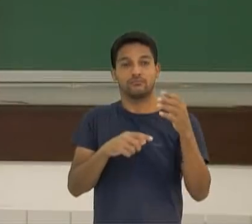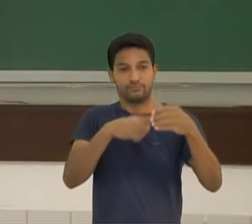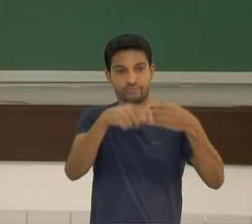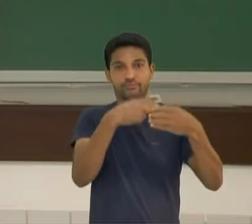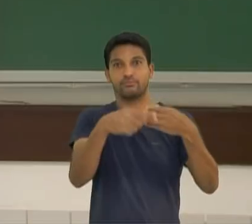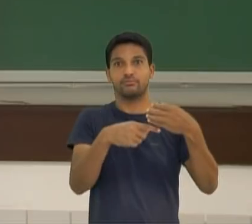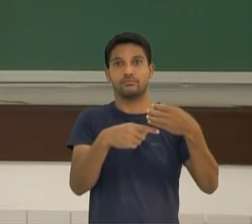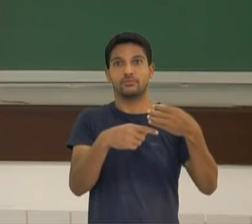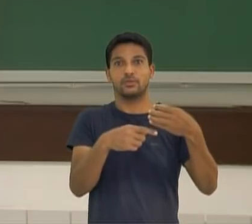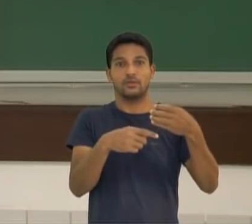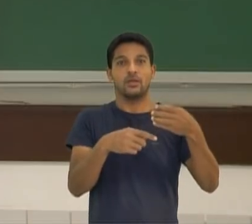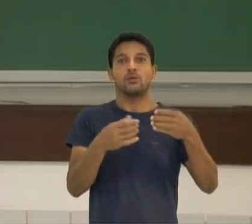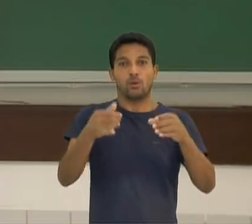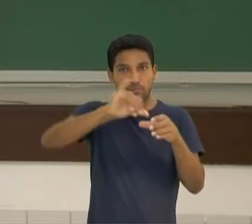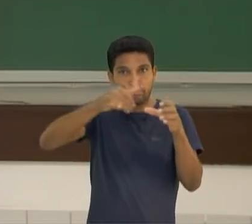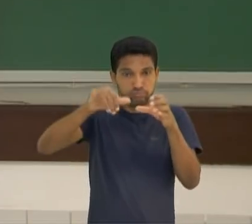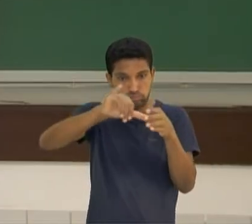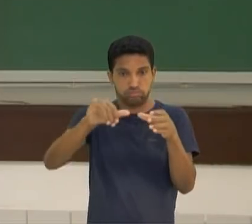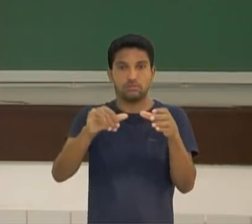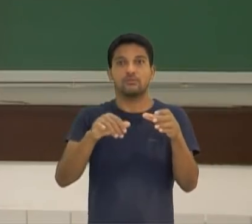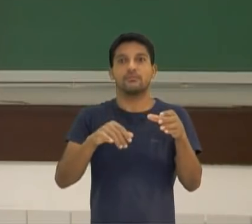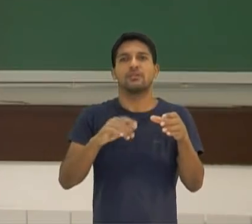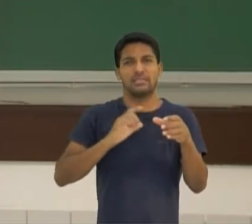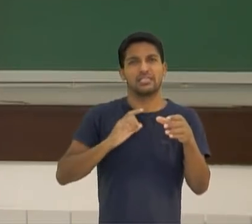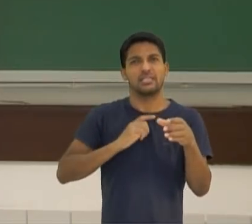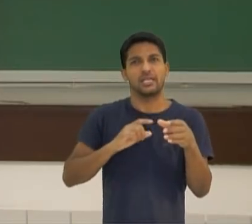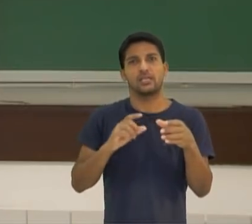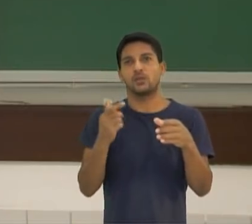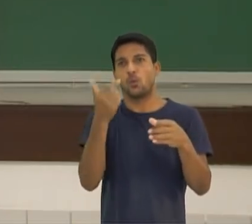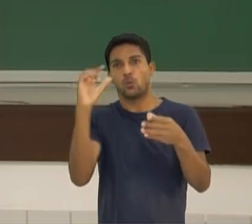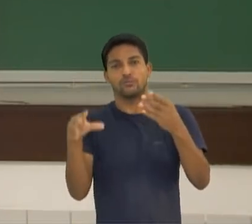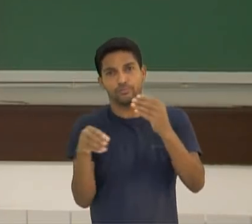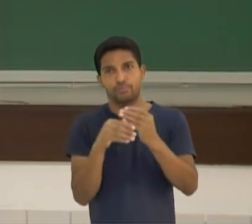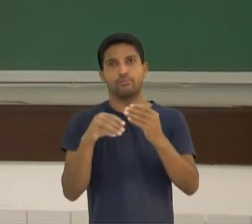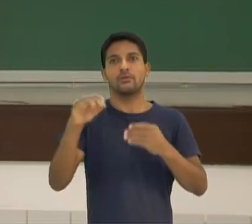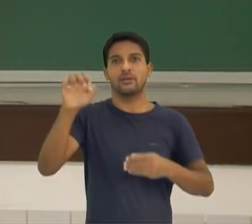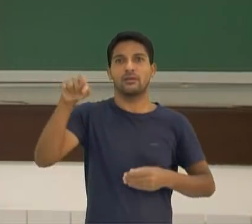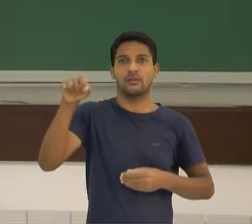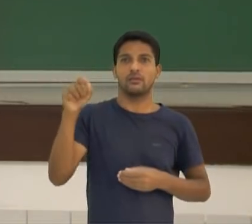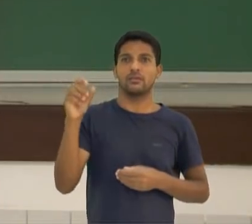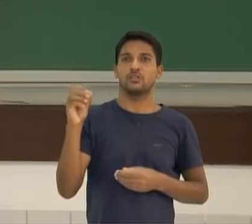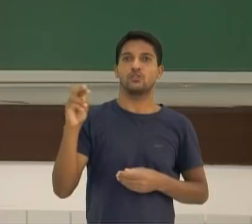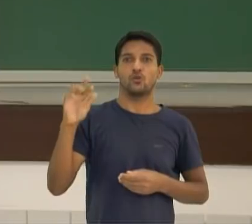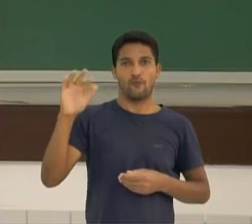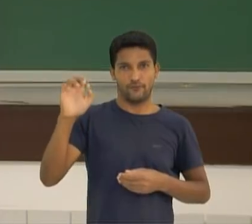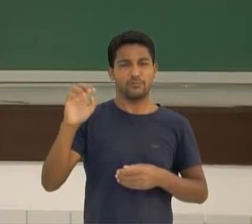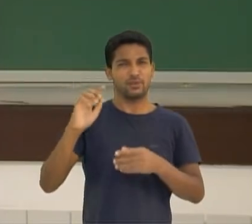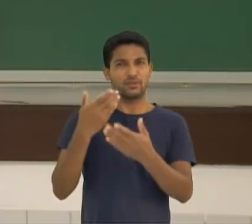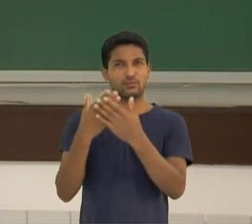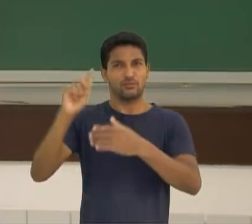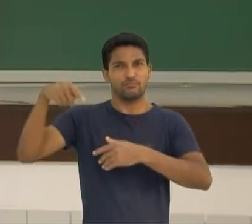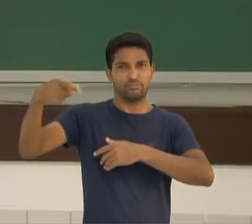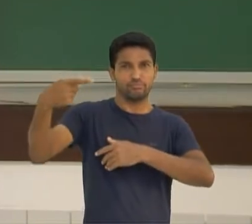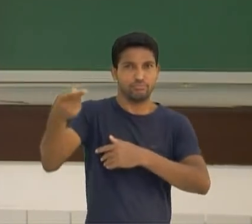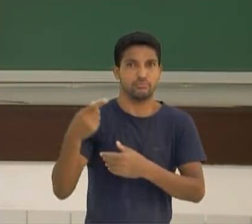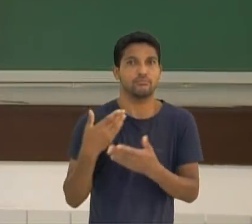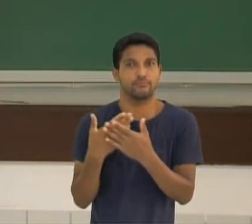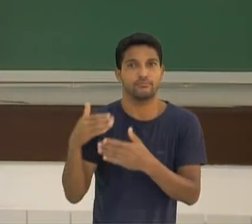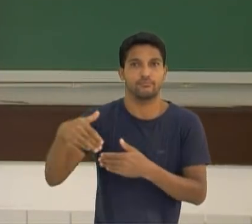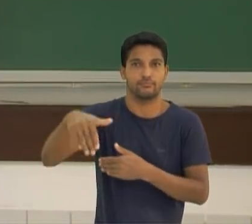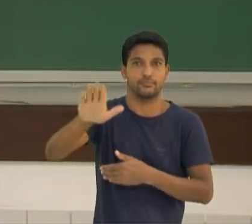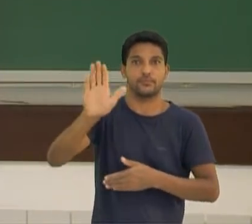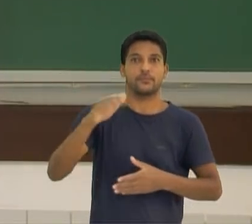E alguns outros compostos que aparecem de vez em quando. Show de bola? Mas isso vocês vão ver aí ao longo das